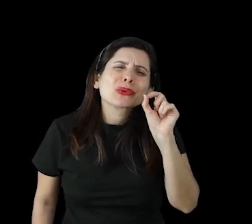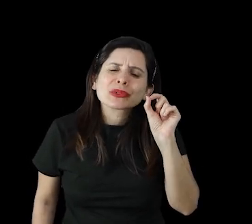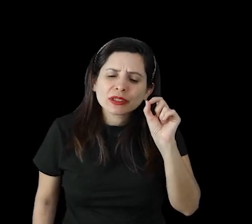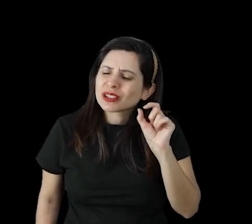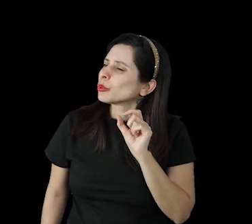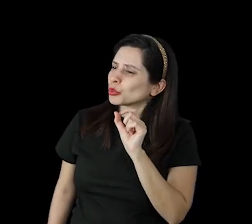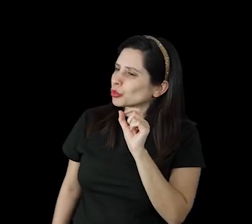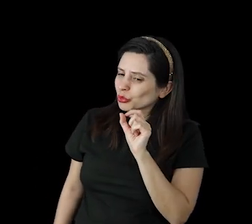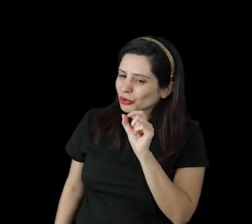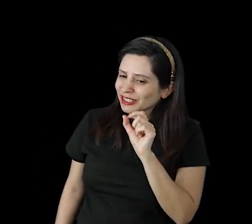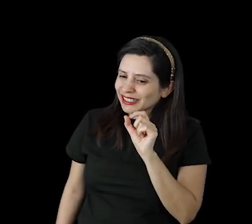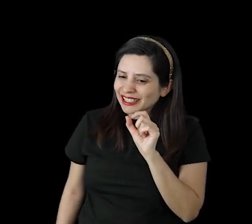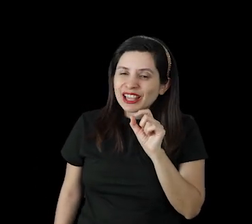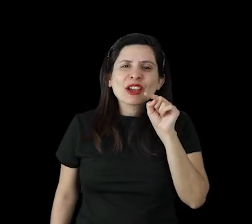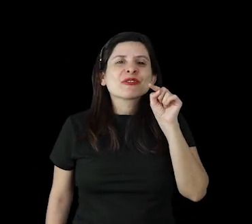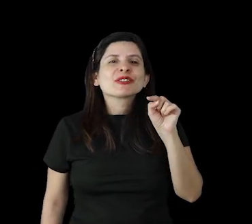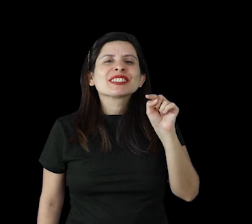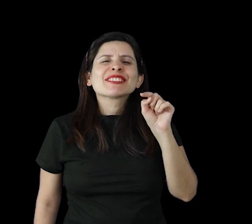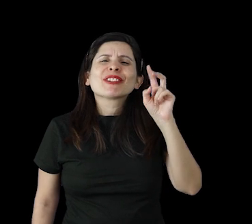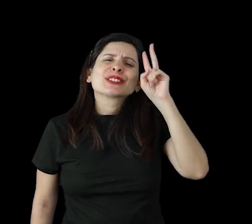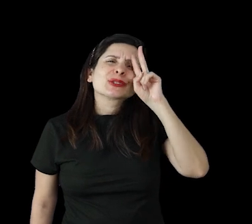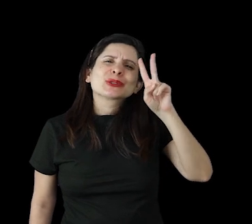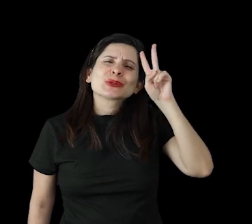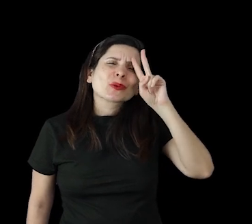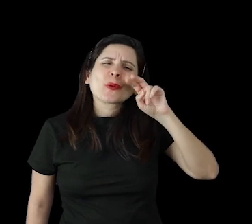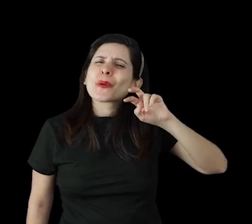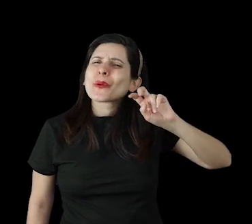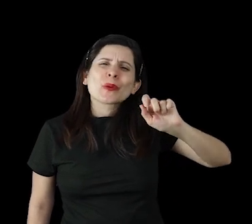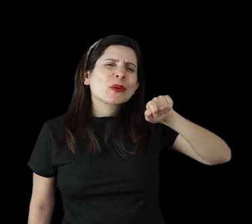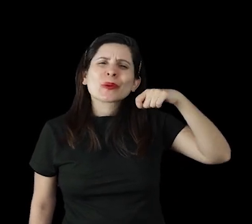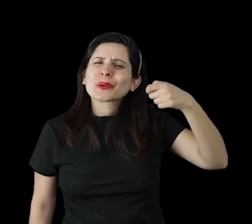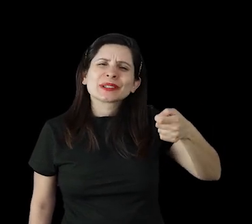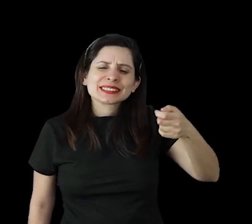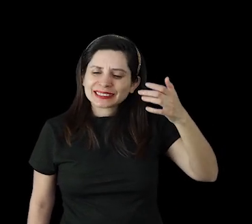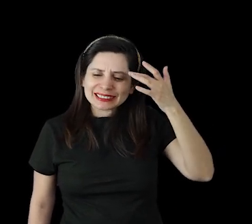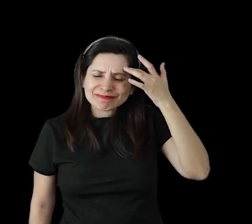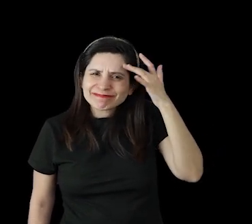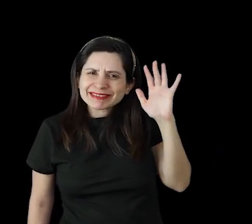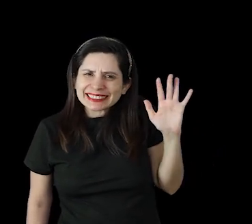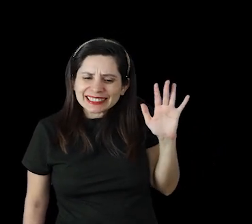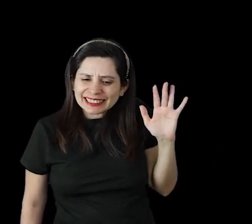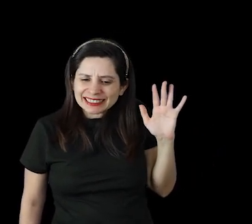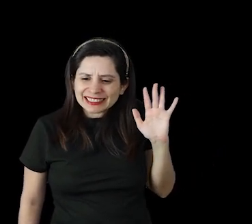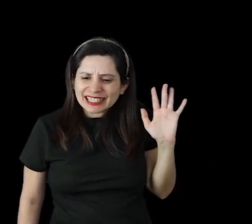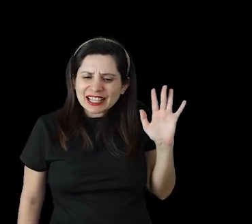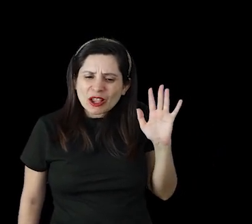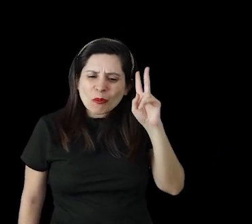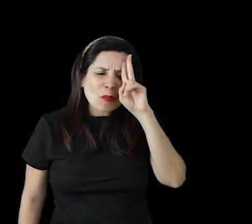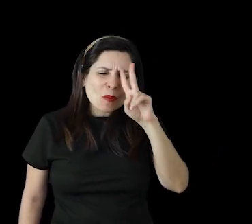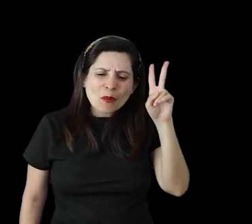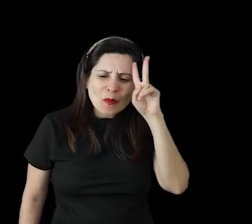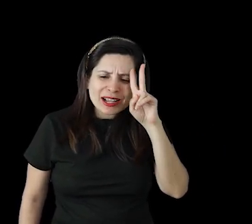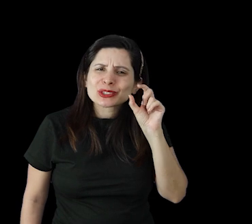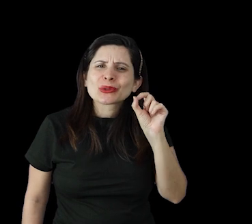quê? Não, você disse numa história não sei o quê, que eu também meu som não está muito bom. Numa história